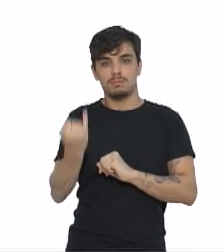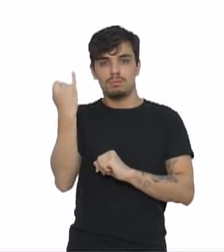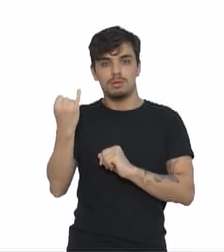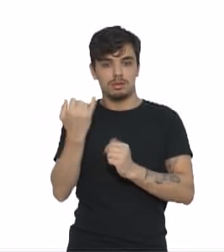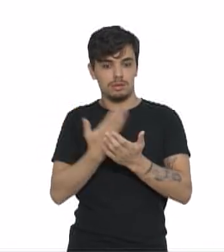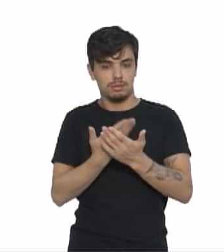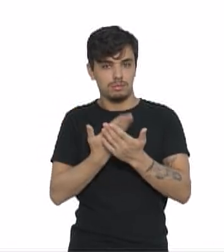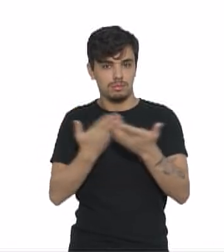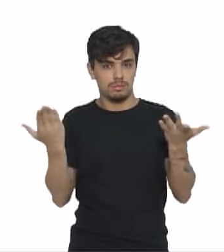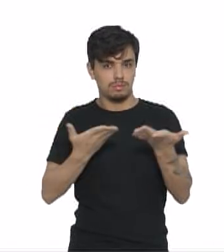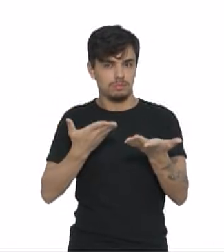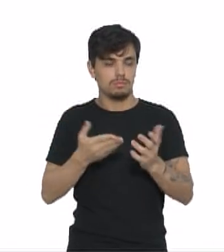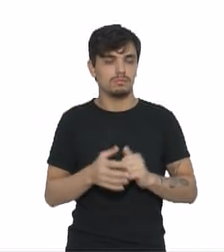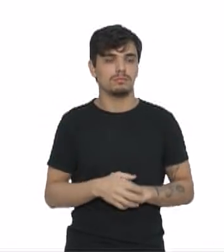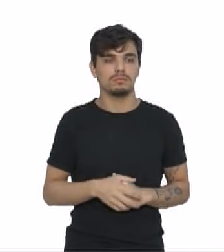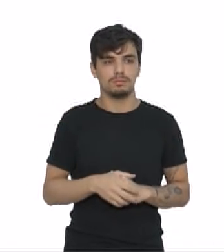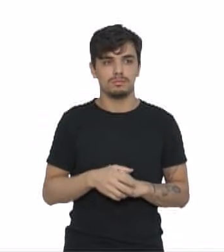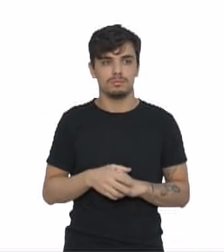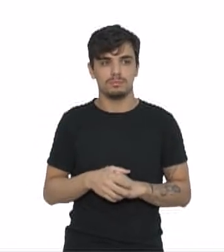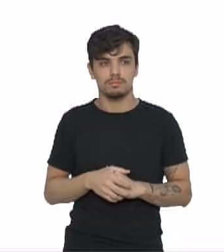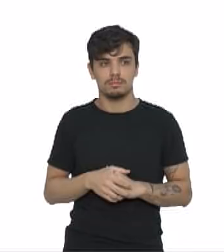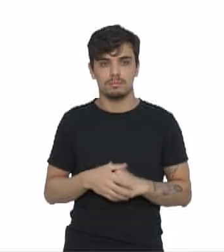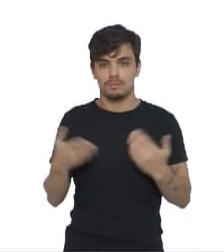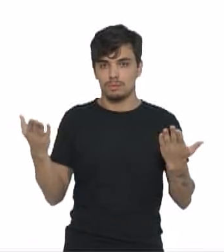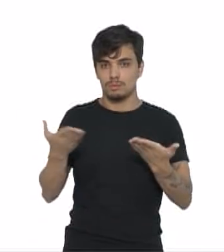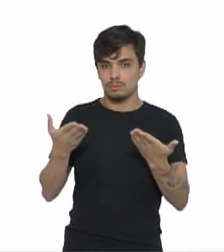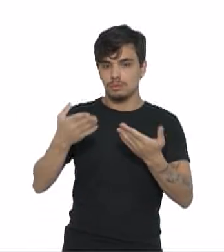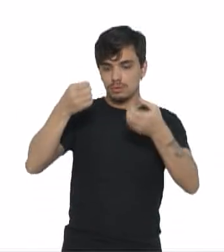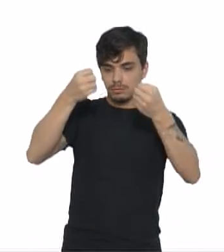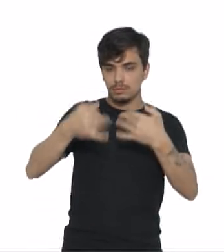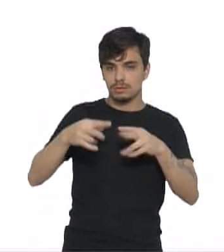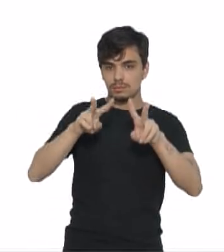nossa aula de hoje. Vamos falar sobre ela.